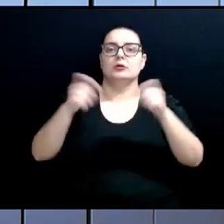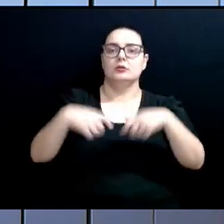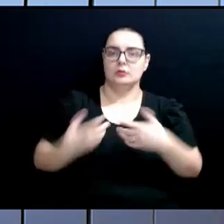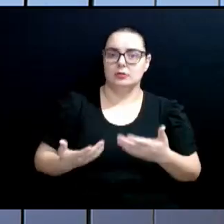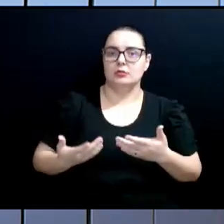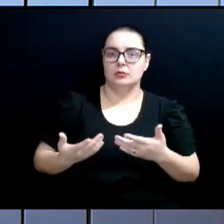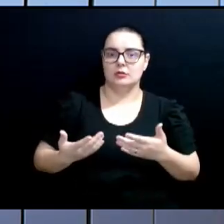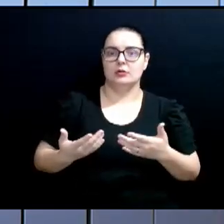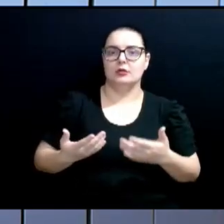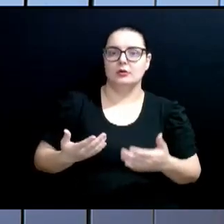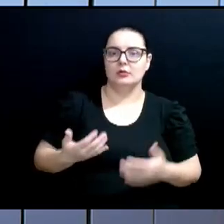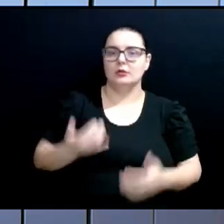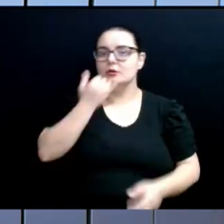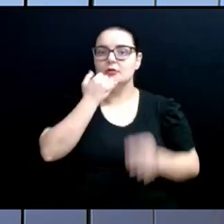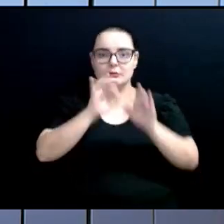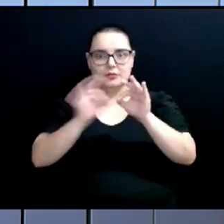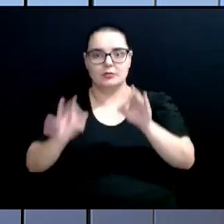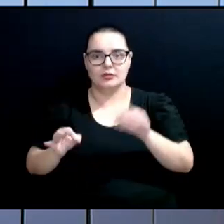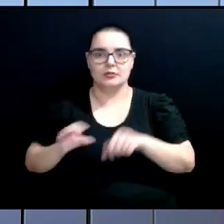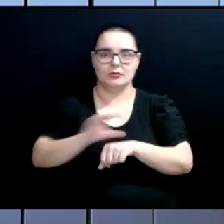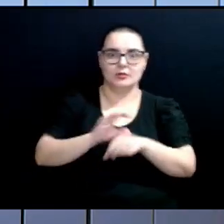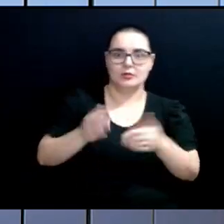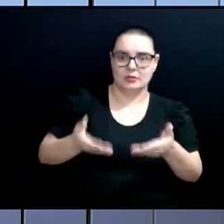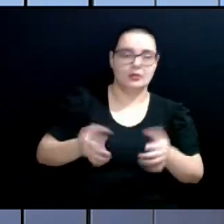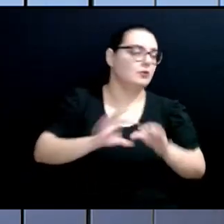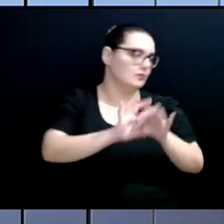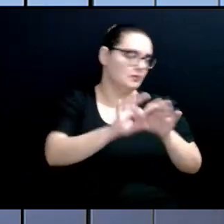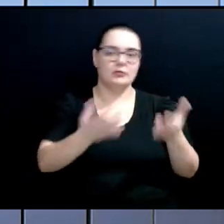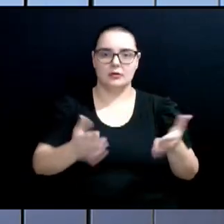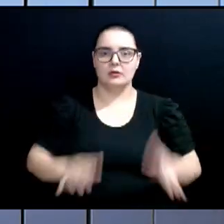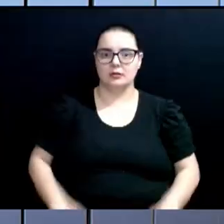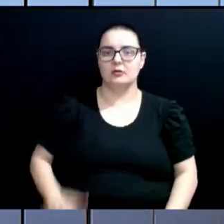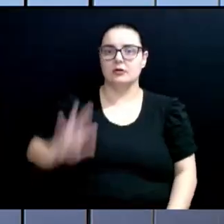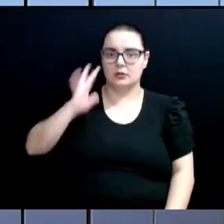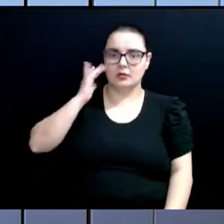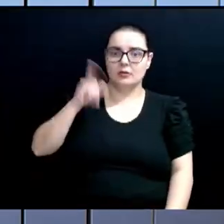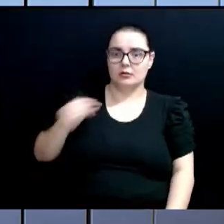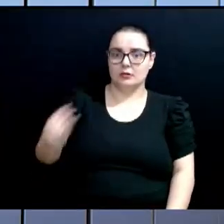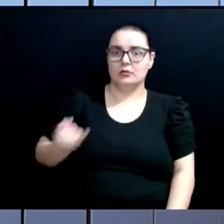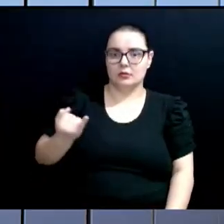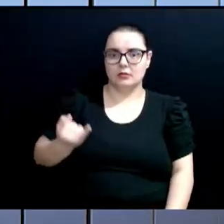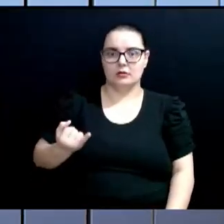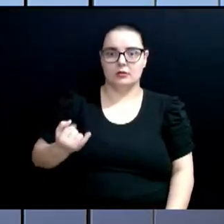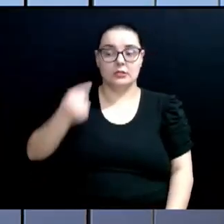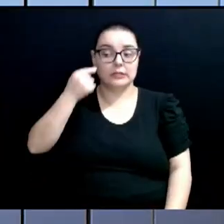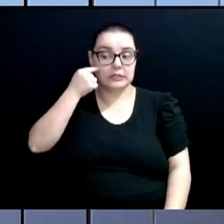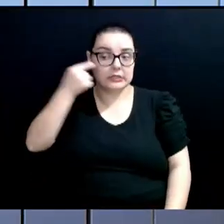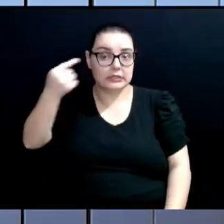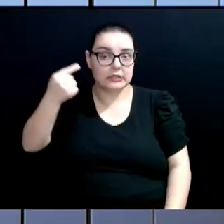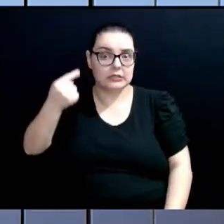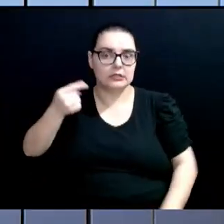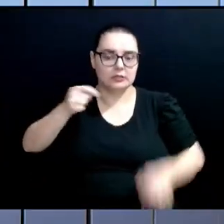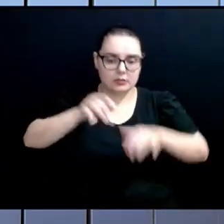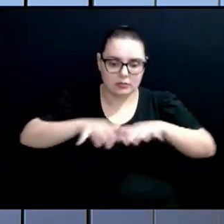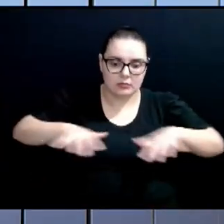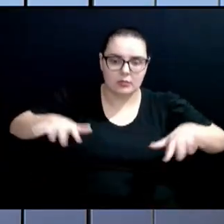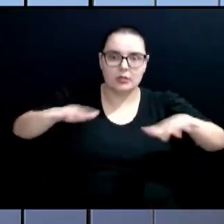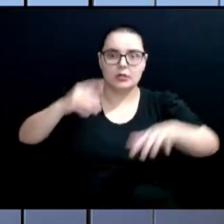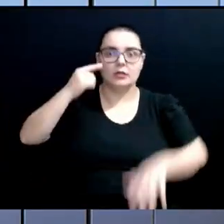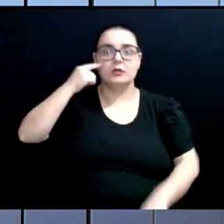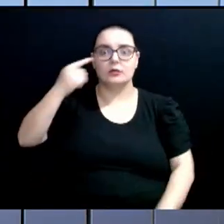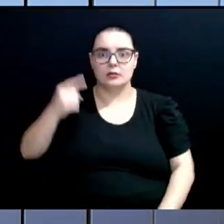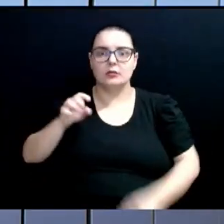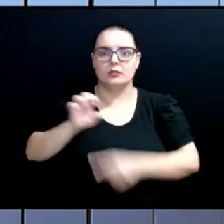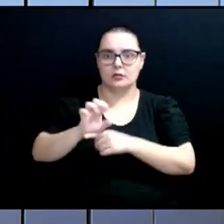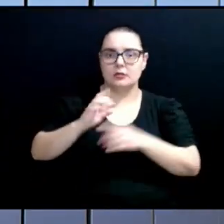aqui sobre a Constituição, Fique mas à vontade. Eu acho que é importante a gente ter a dimensão de que essa ideia do Estado democrático,